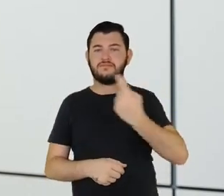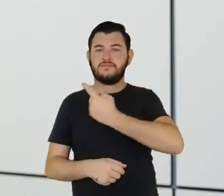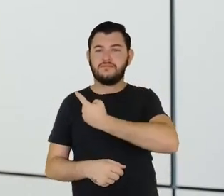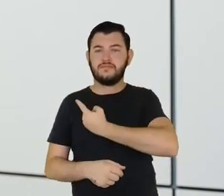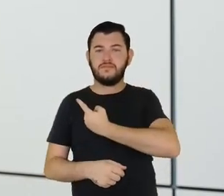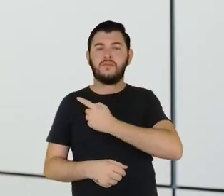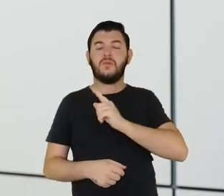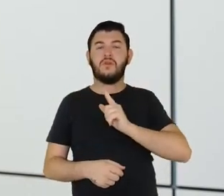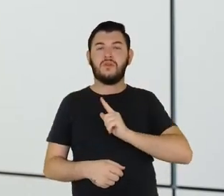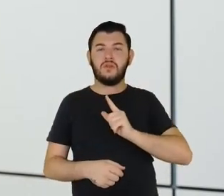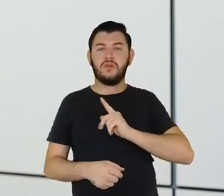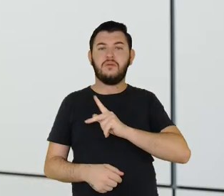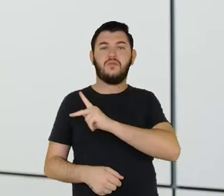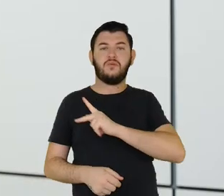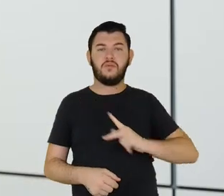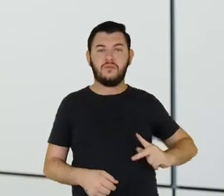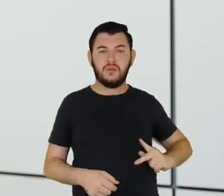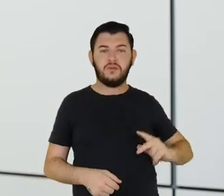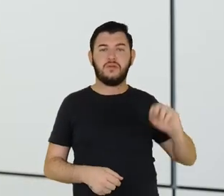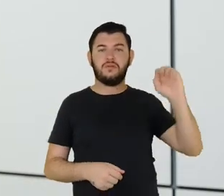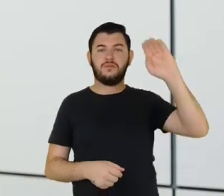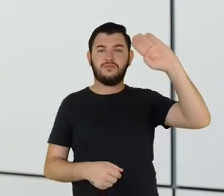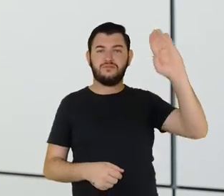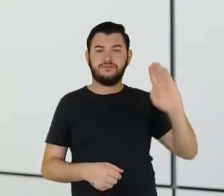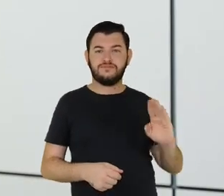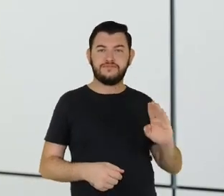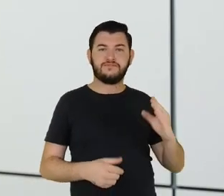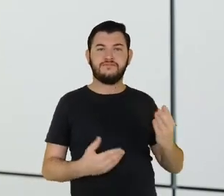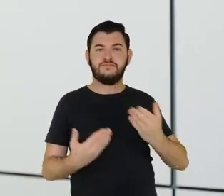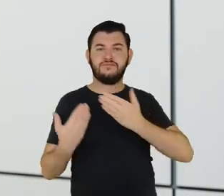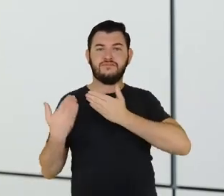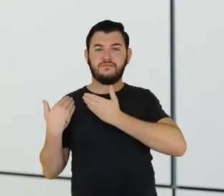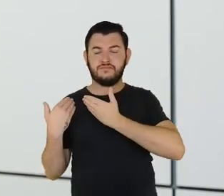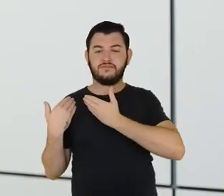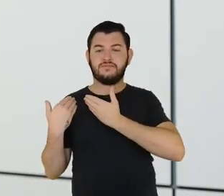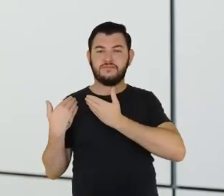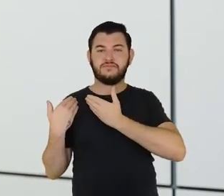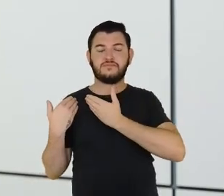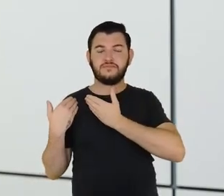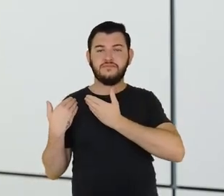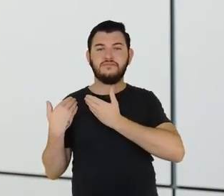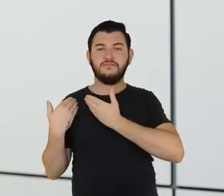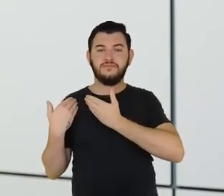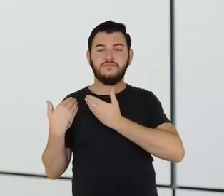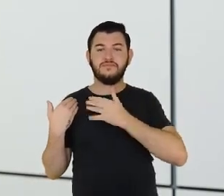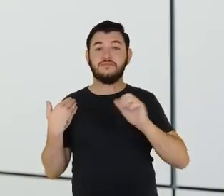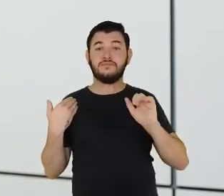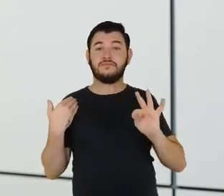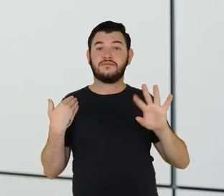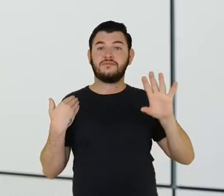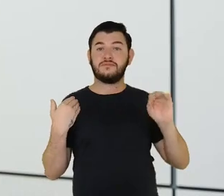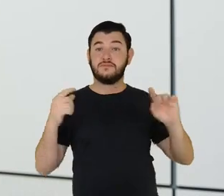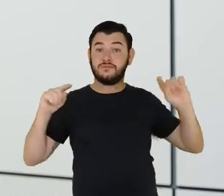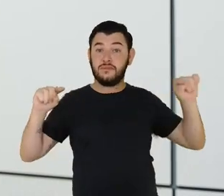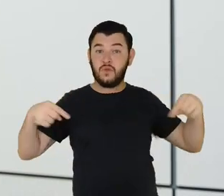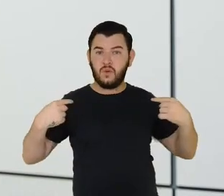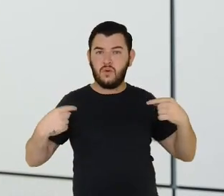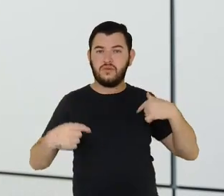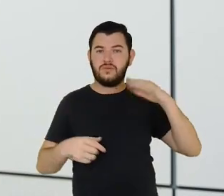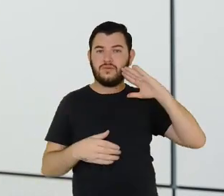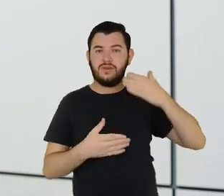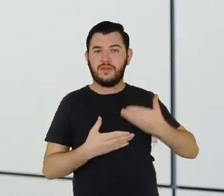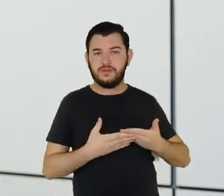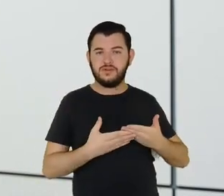né? Eu acredito que esse ato foi feito contra nós. Foi feito contra a democracia, mas a representação da democracia no